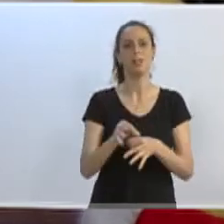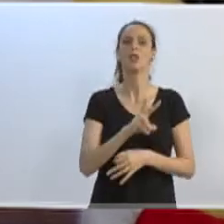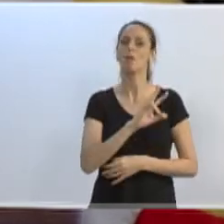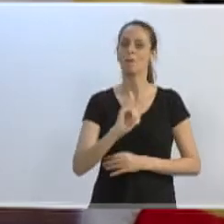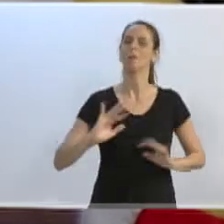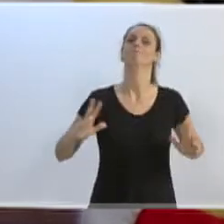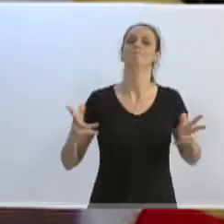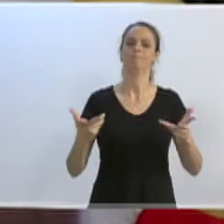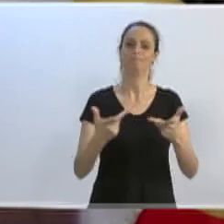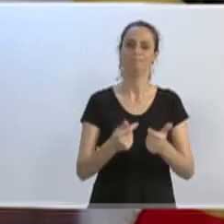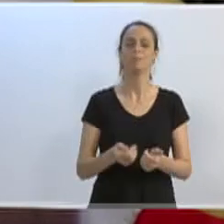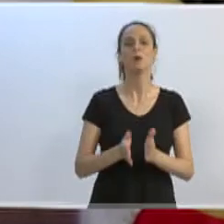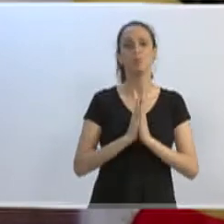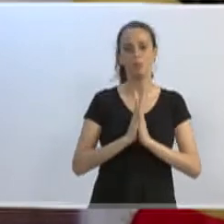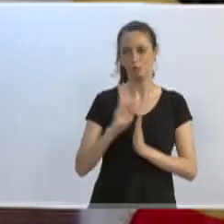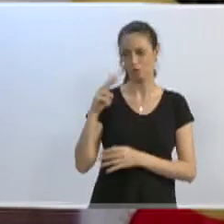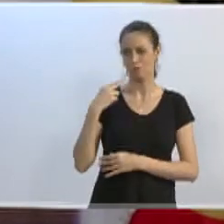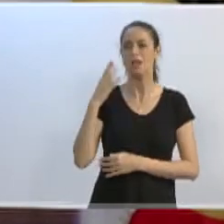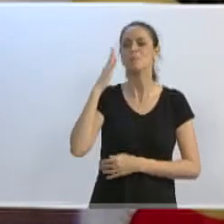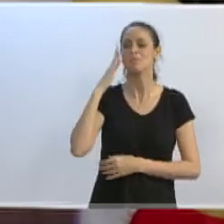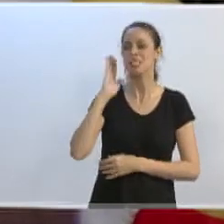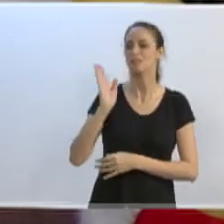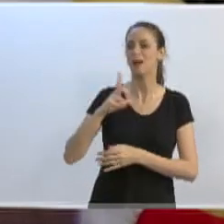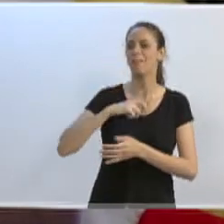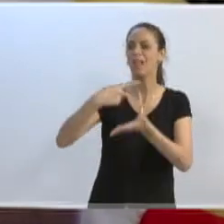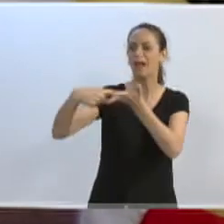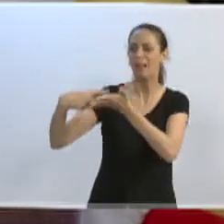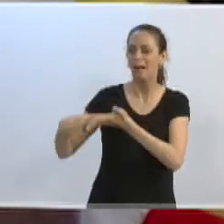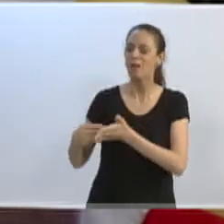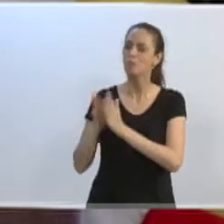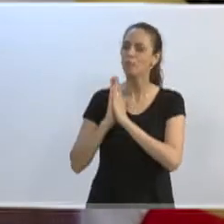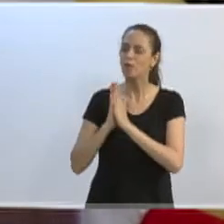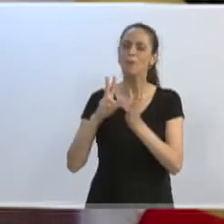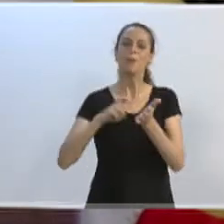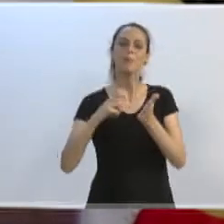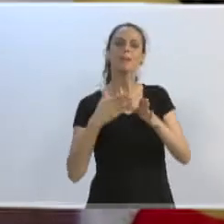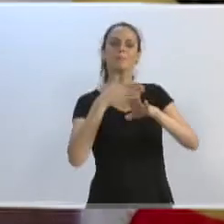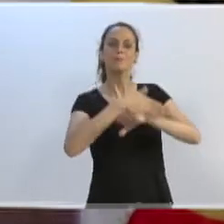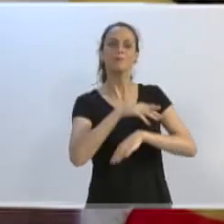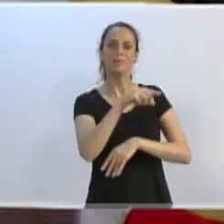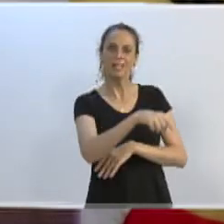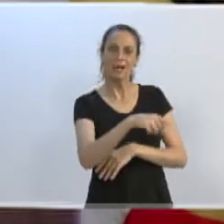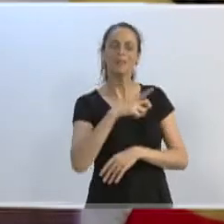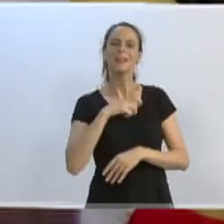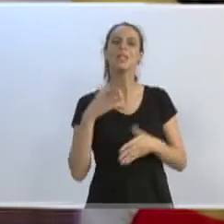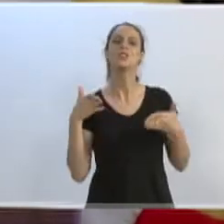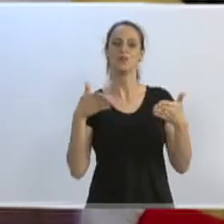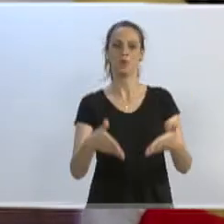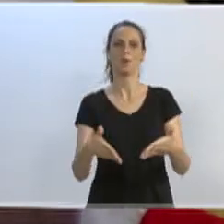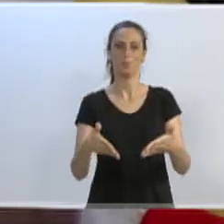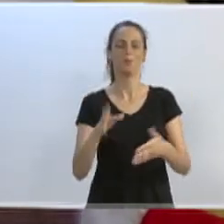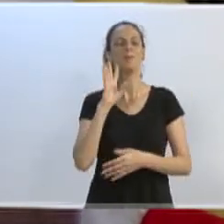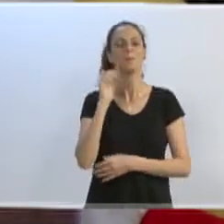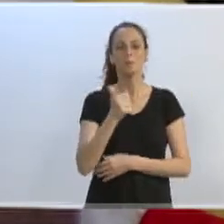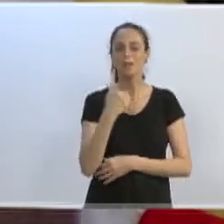v12 tira um pouco a sua agenda 10 horas da manhã vamos lá prestigiar que é importante a presença de todos obrigados o presidente